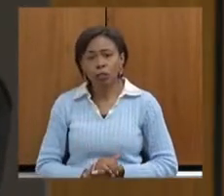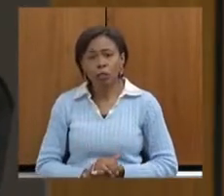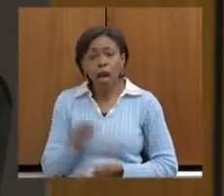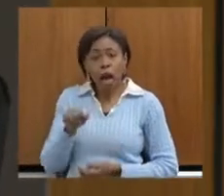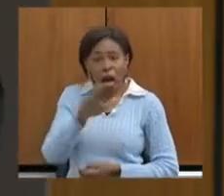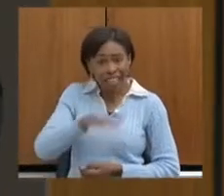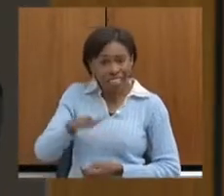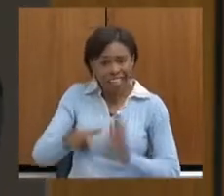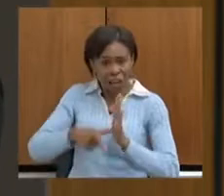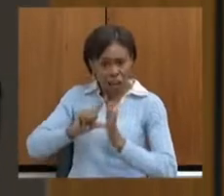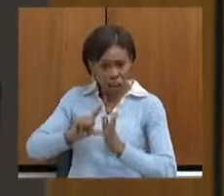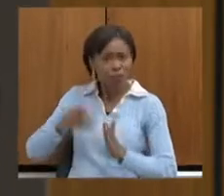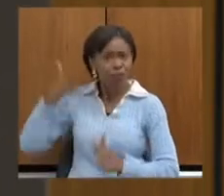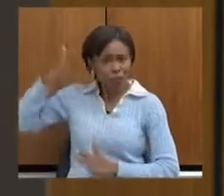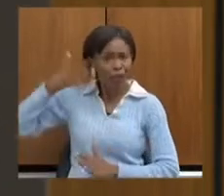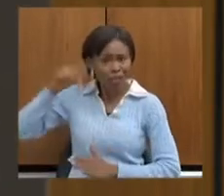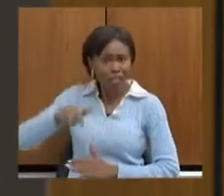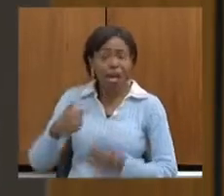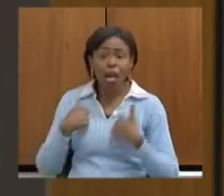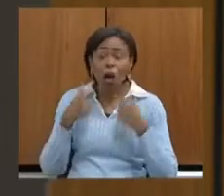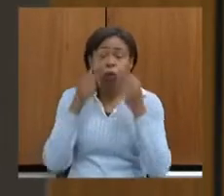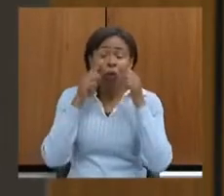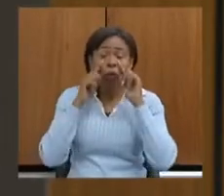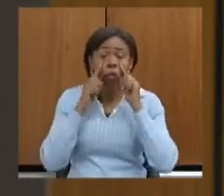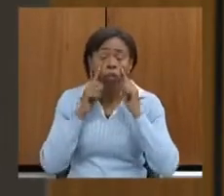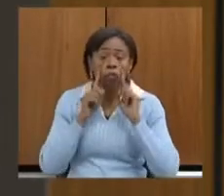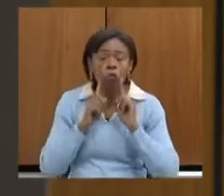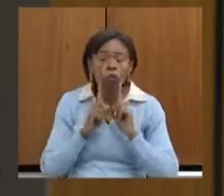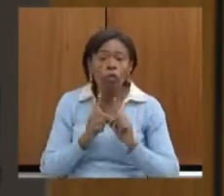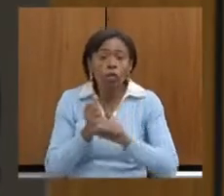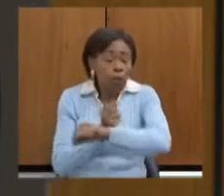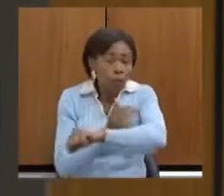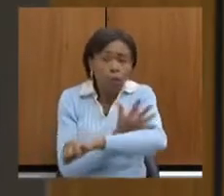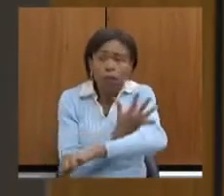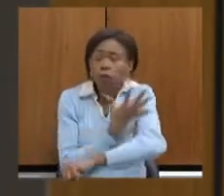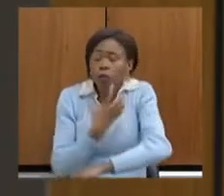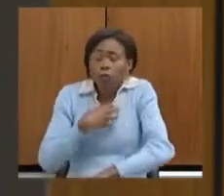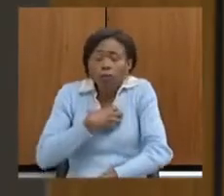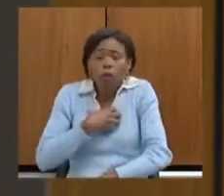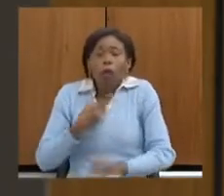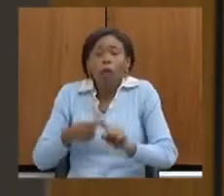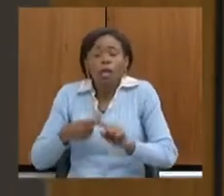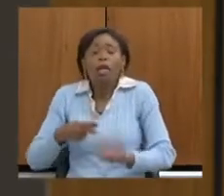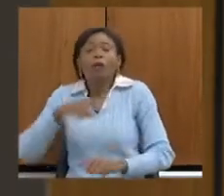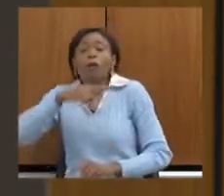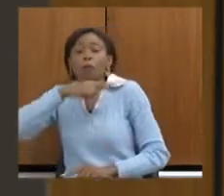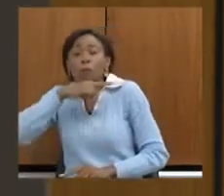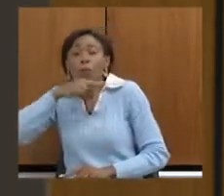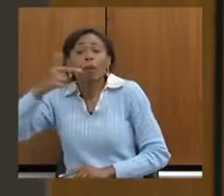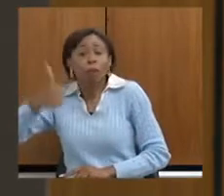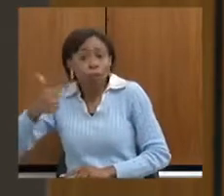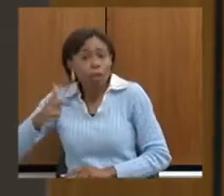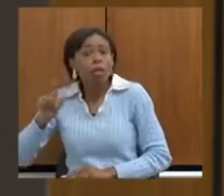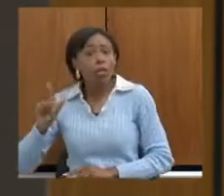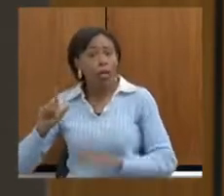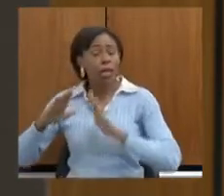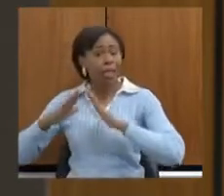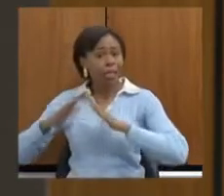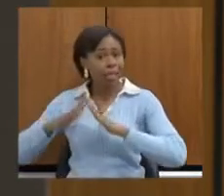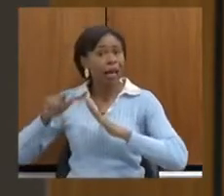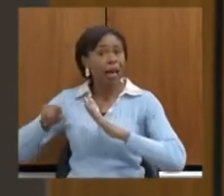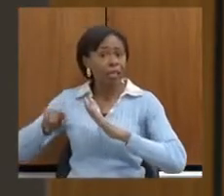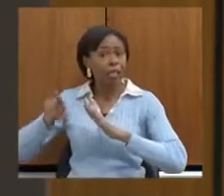criança falando ali o meu olho encheu d'água o que eu tenho um bisneto que participou lá em casa